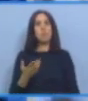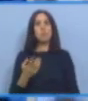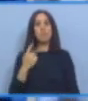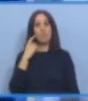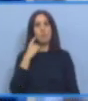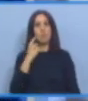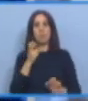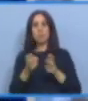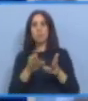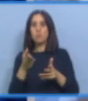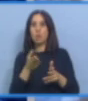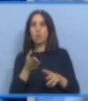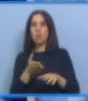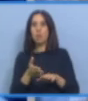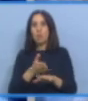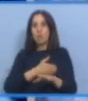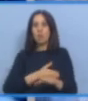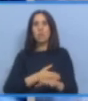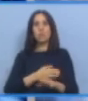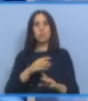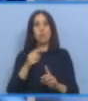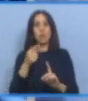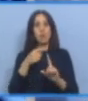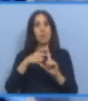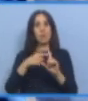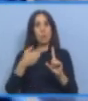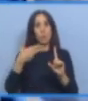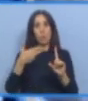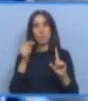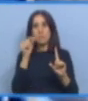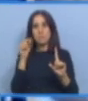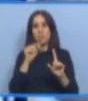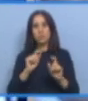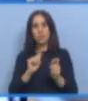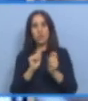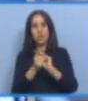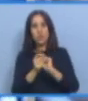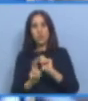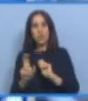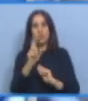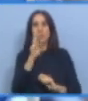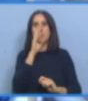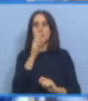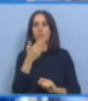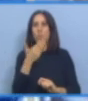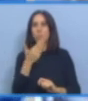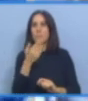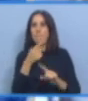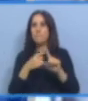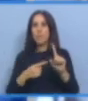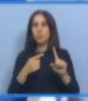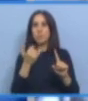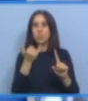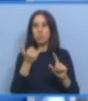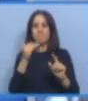era pré-industrial já aumentámos 1 grau Celsius. Sabemos que se esse aumento for superior a 1,5 graus, no limite de 2 graus, as